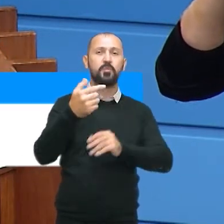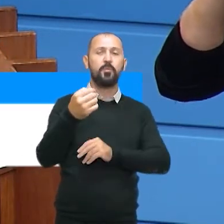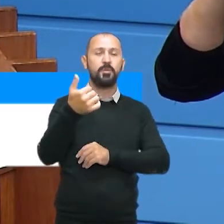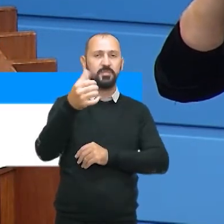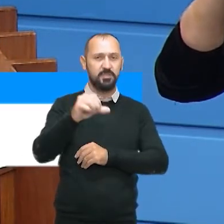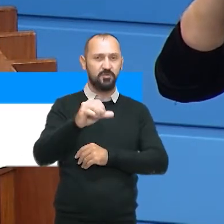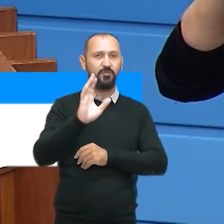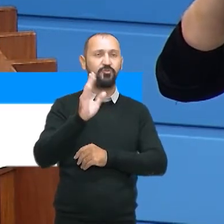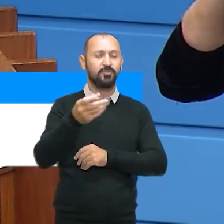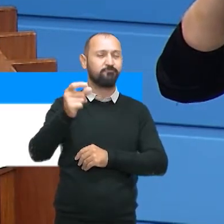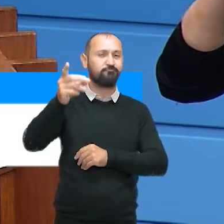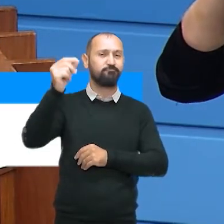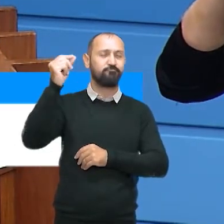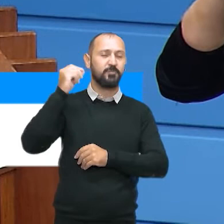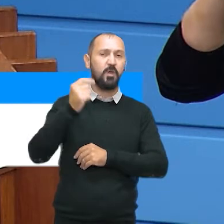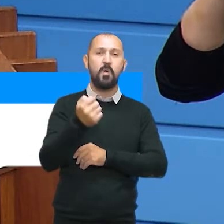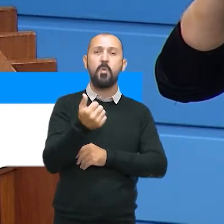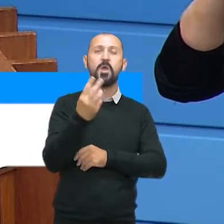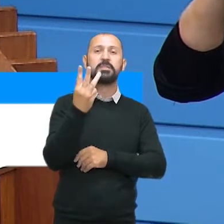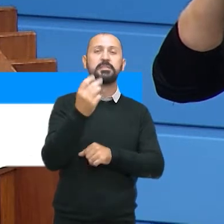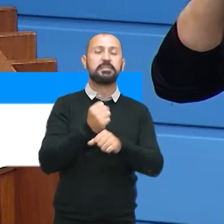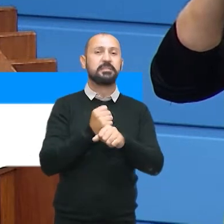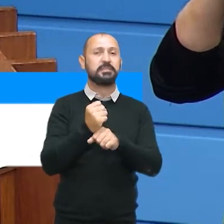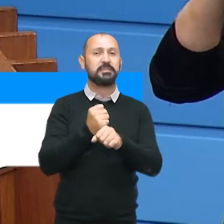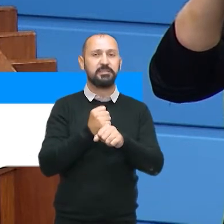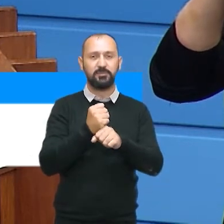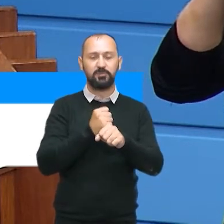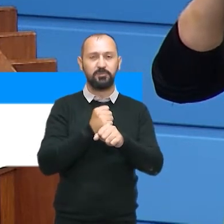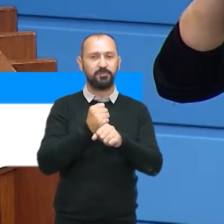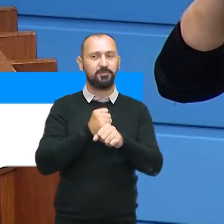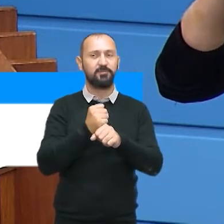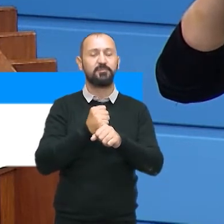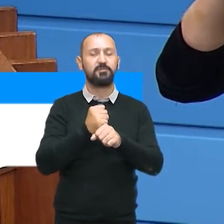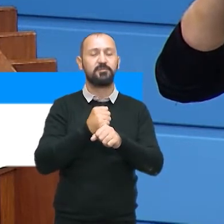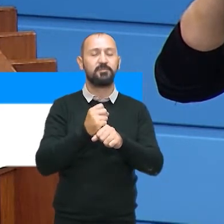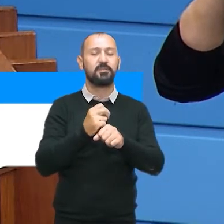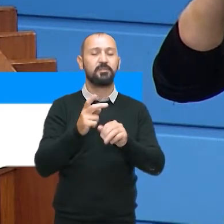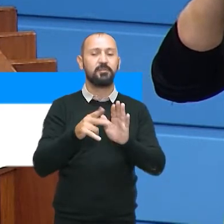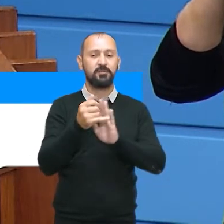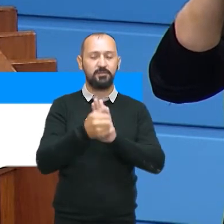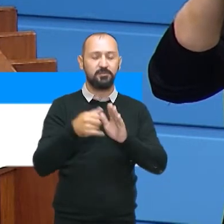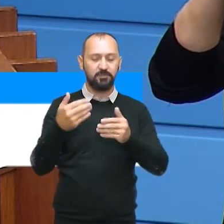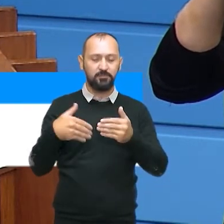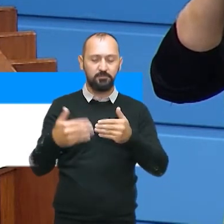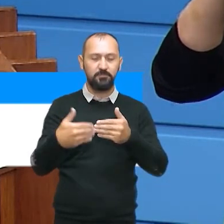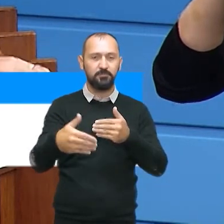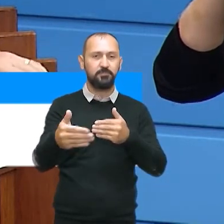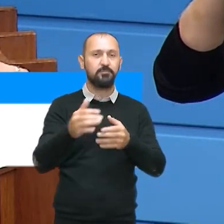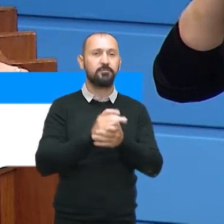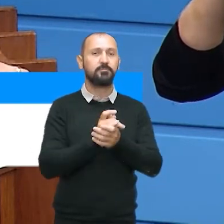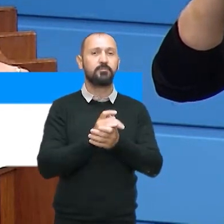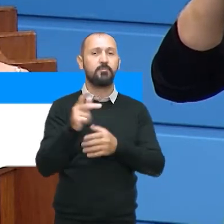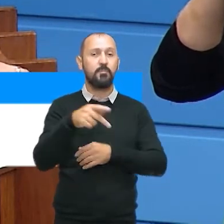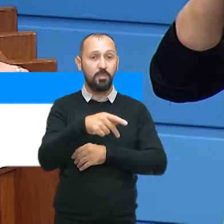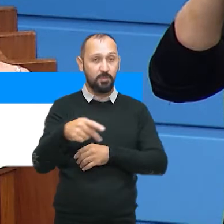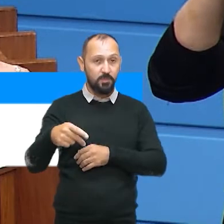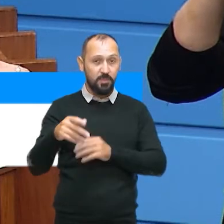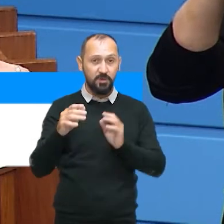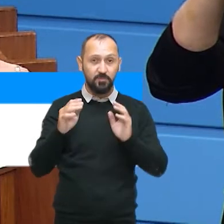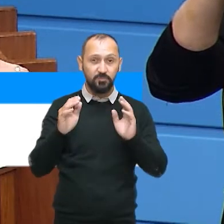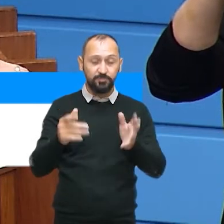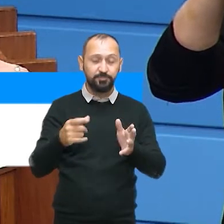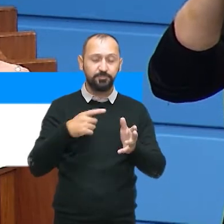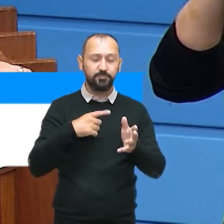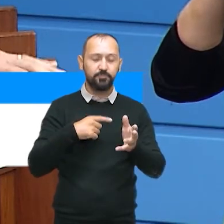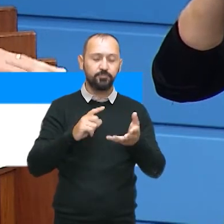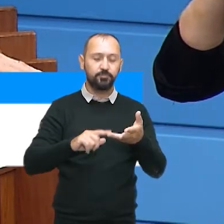2019, ou seja, já vai fazer quase 3 anos que esse projeto está em tramitação.